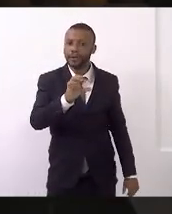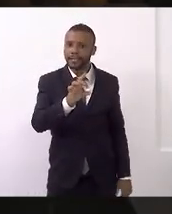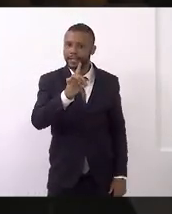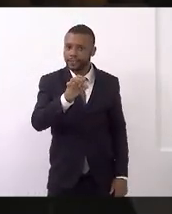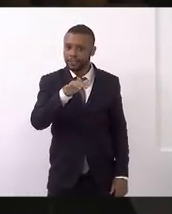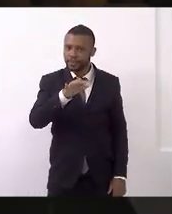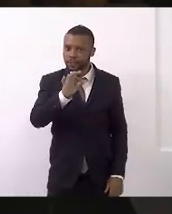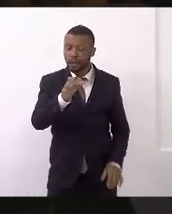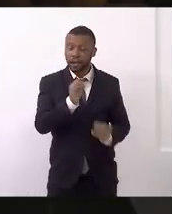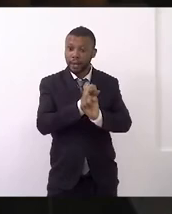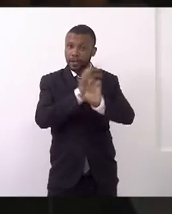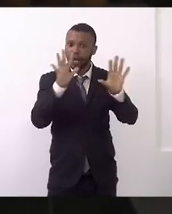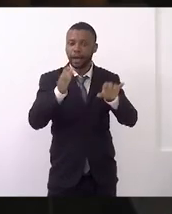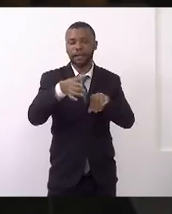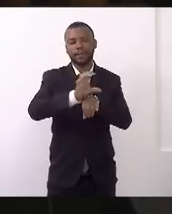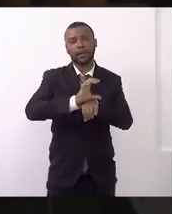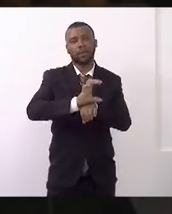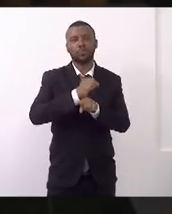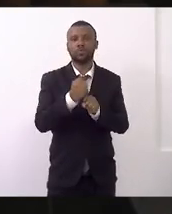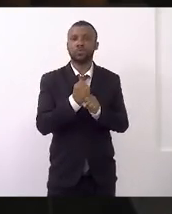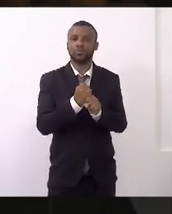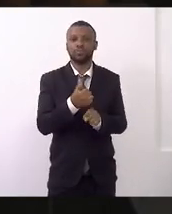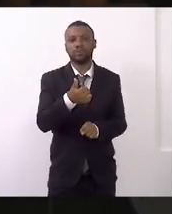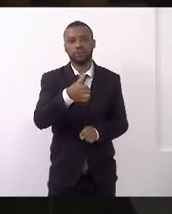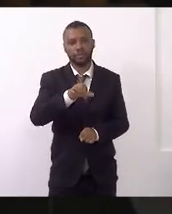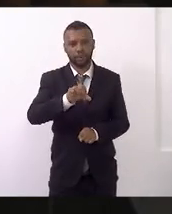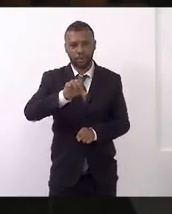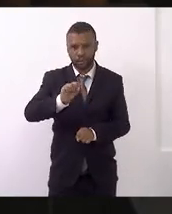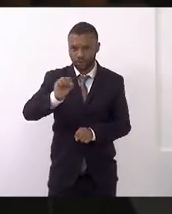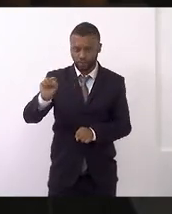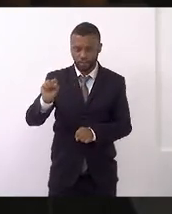Constituição de 88. Eu vou discordar